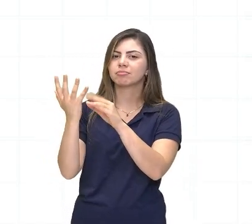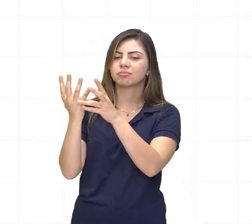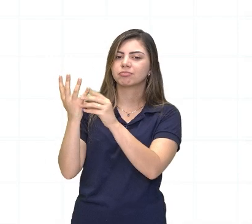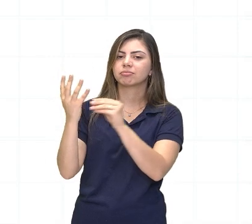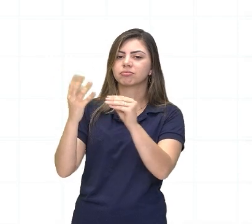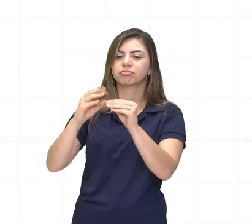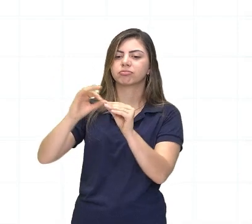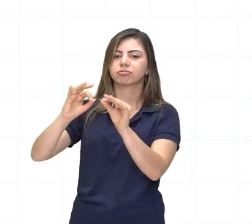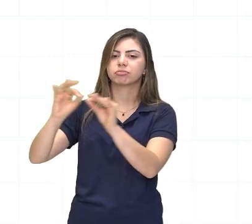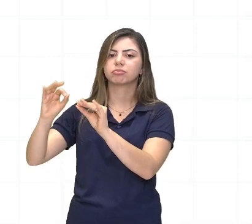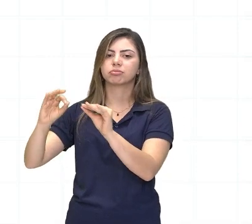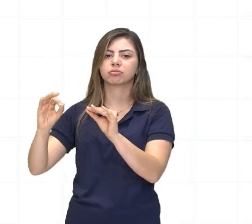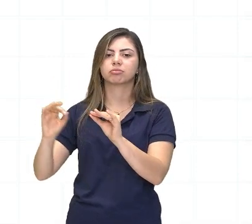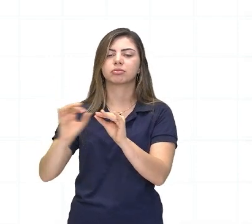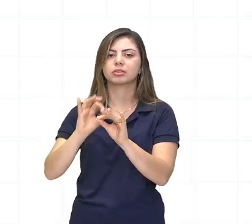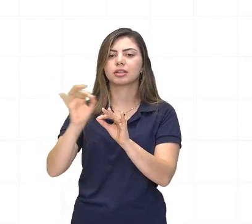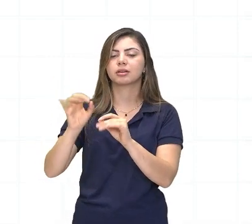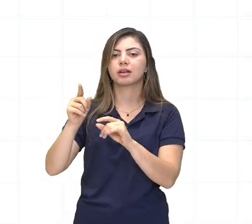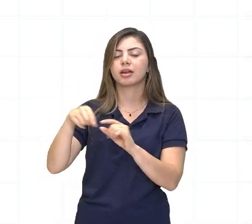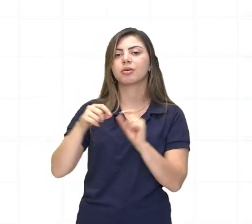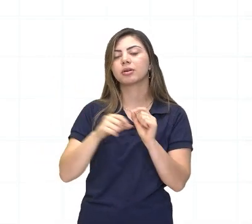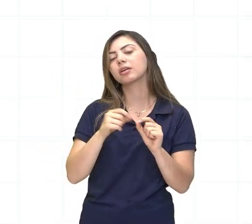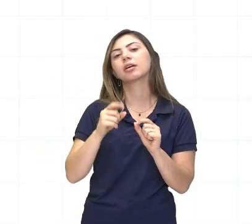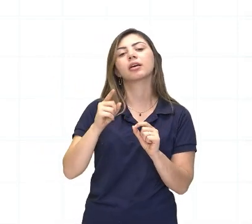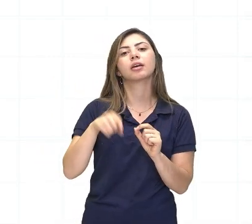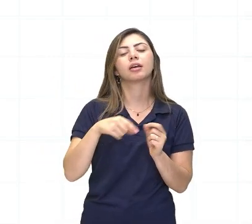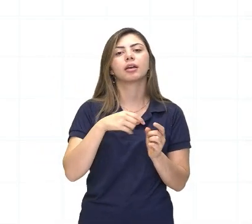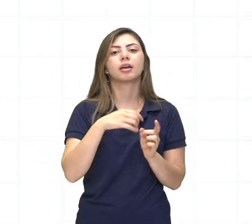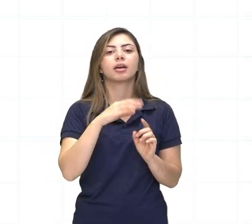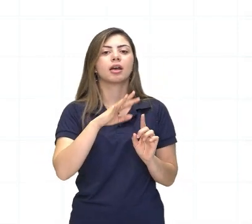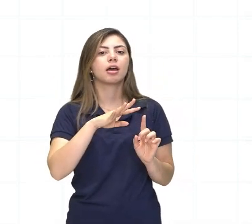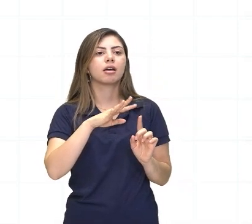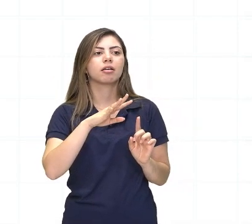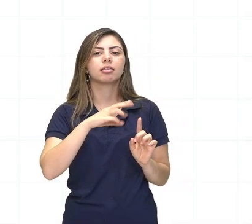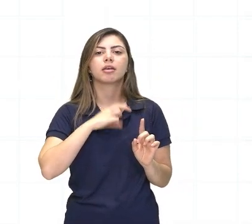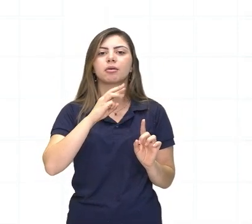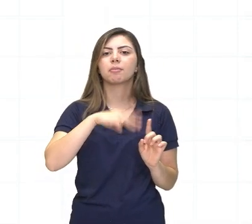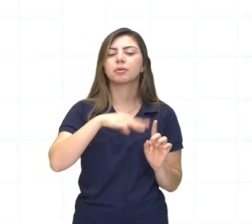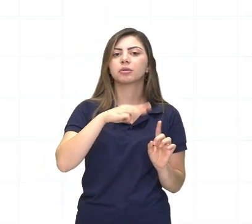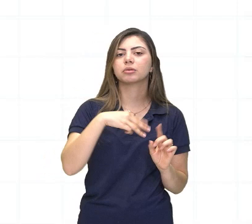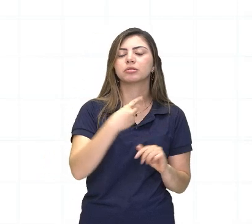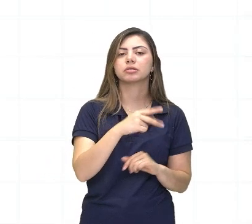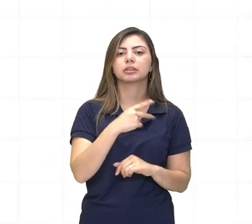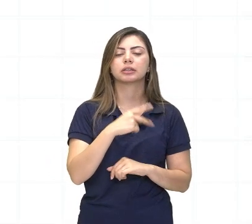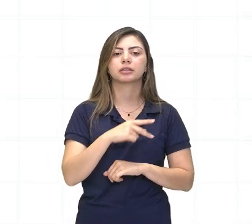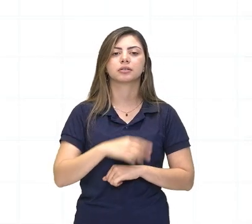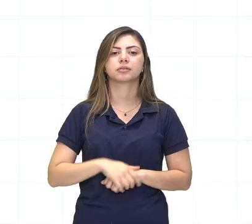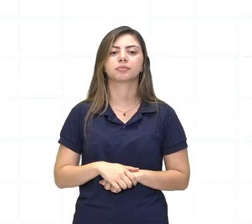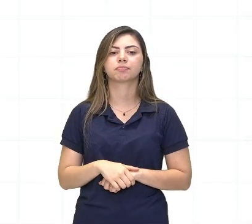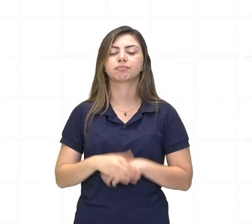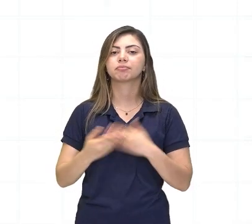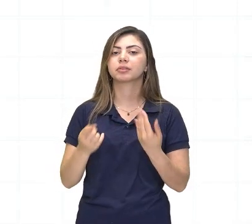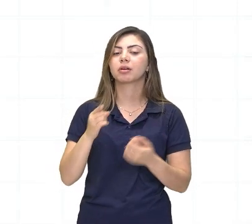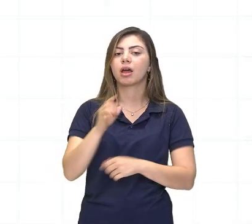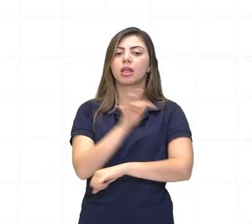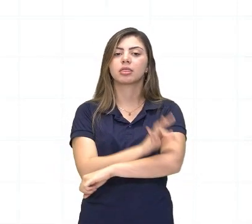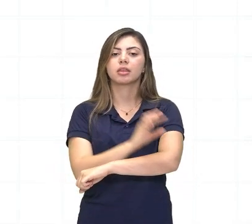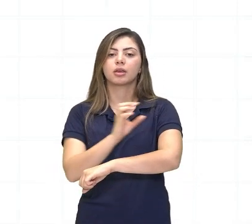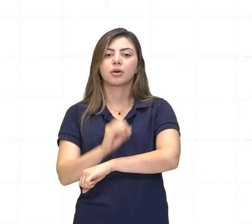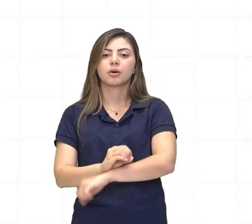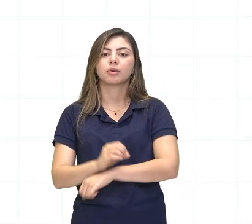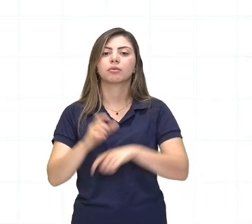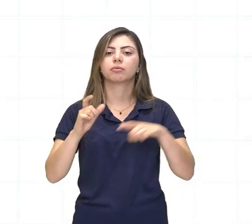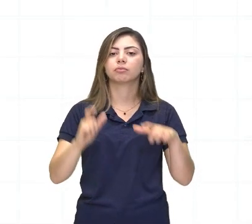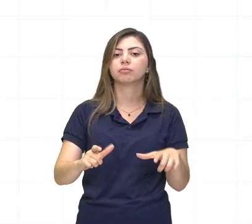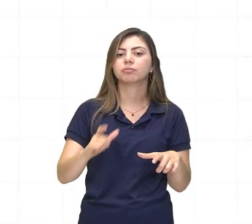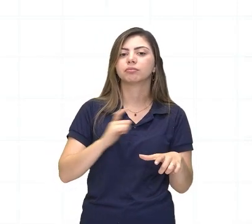com fins ritualísticos, porque é onde, segundo eles, habita o espírito de Aruanã. No Tocantins, na região de transição entre